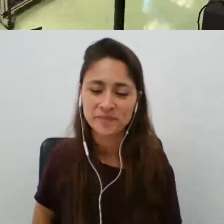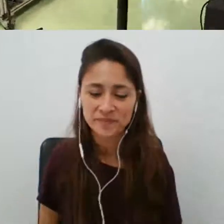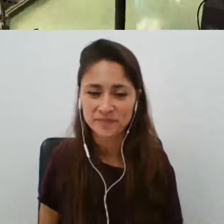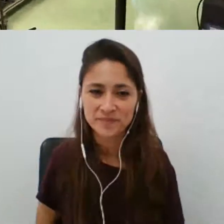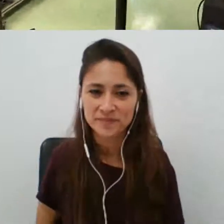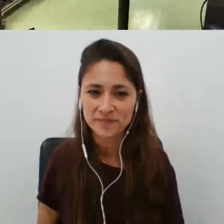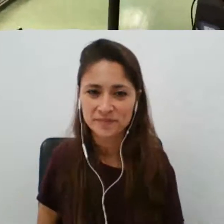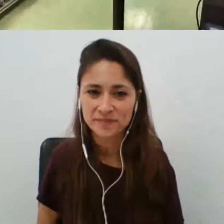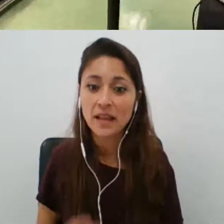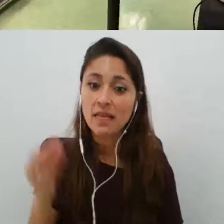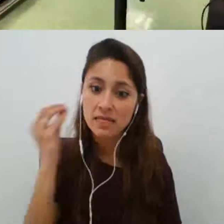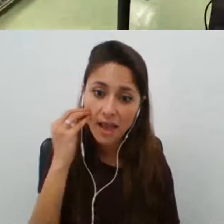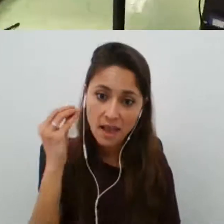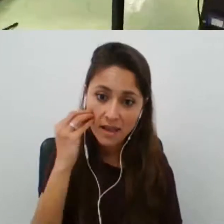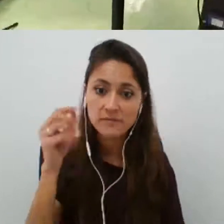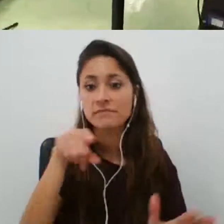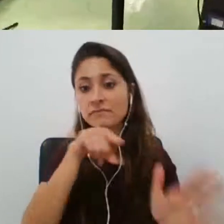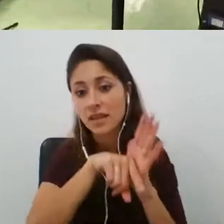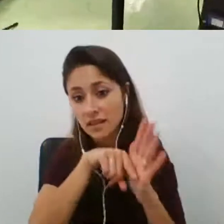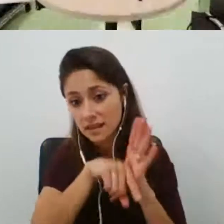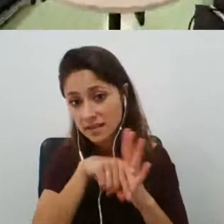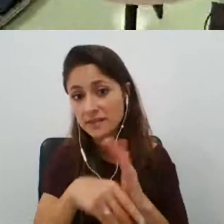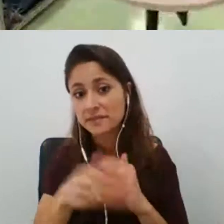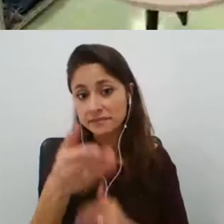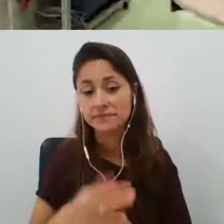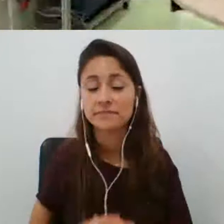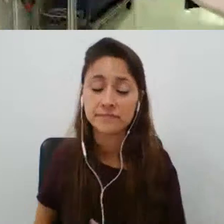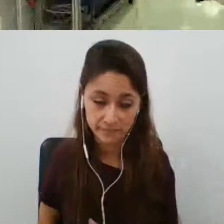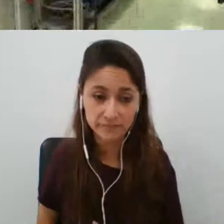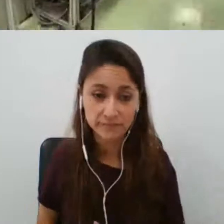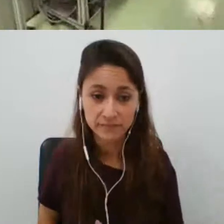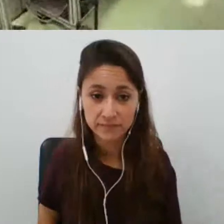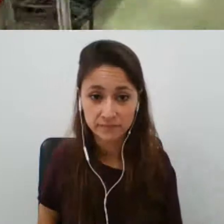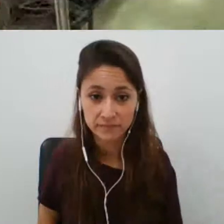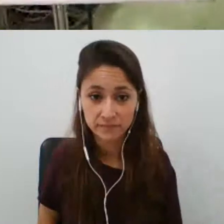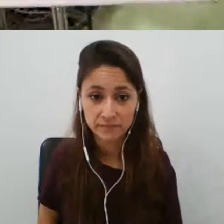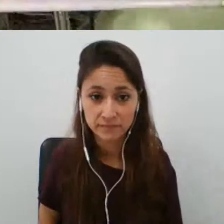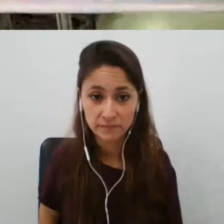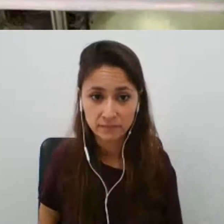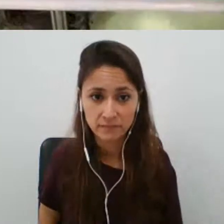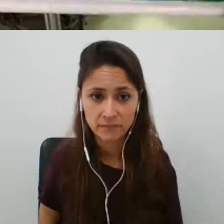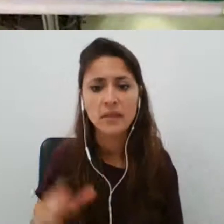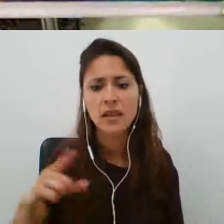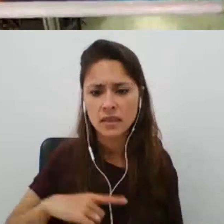testamos e analisamos ao longo de toda essa cadência. Aqui tem outros exemplos.